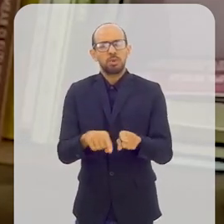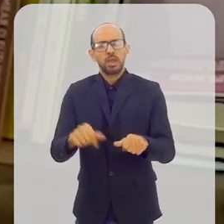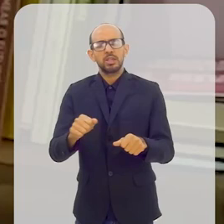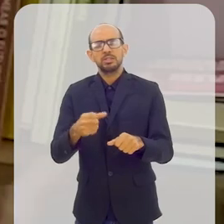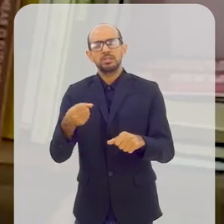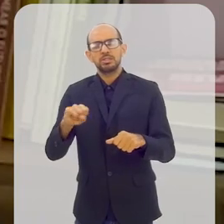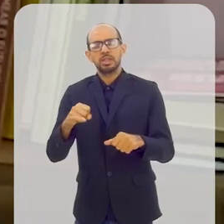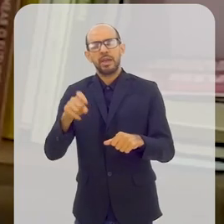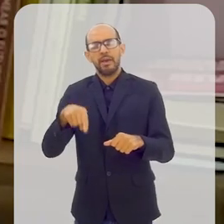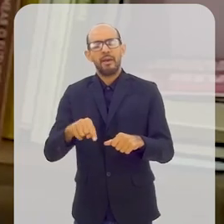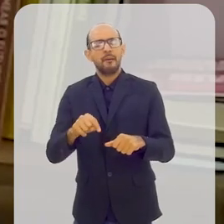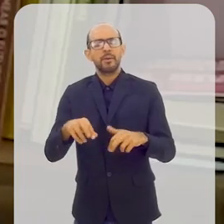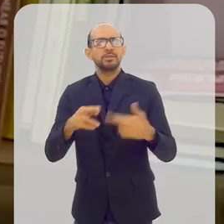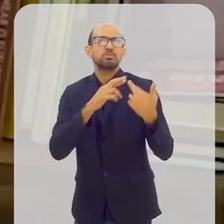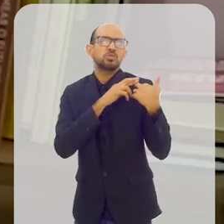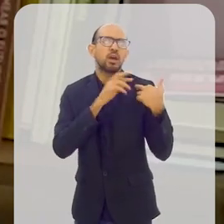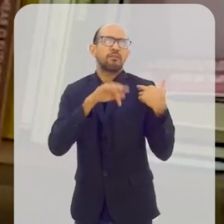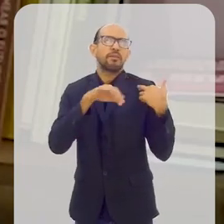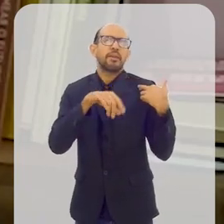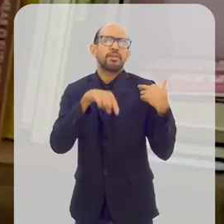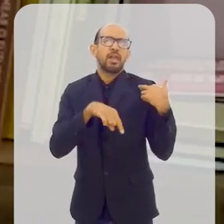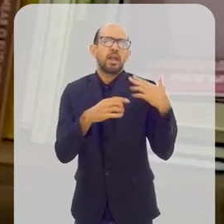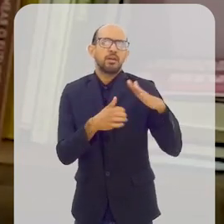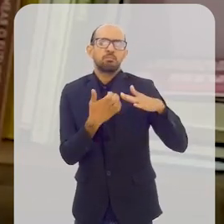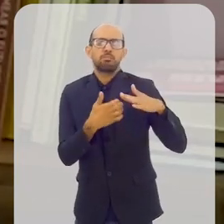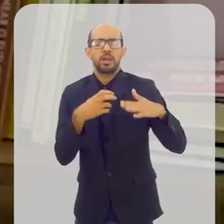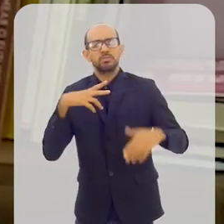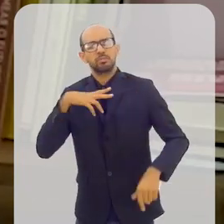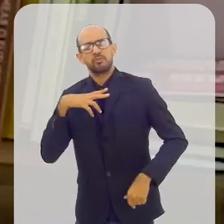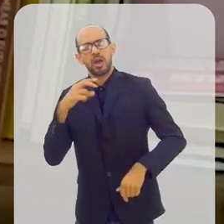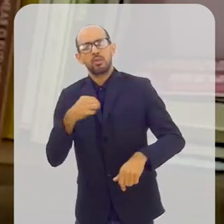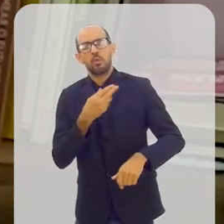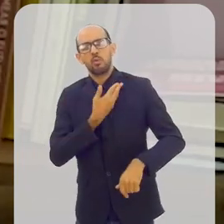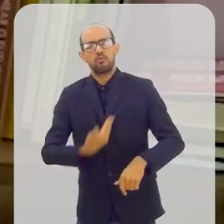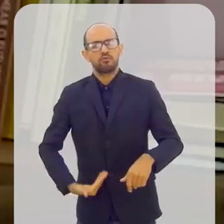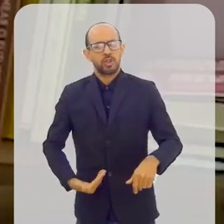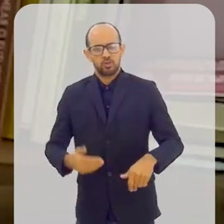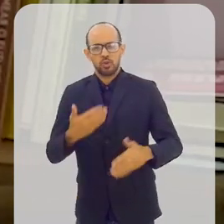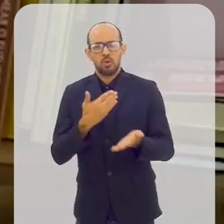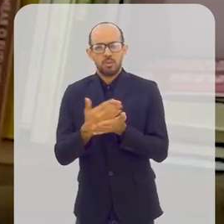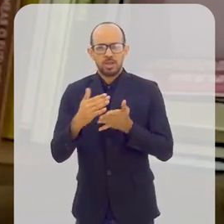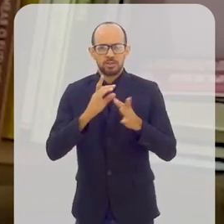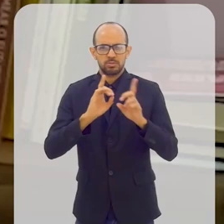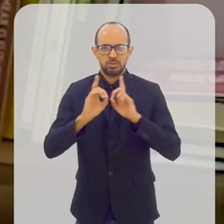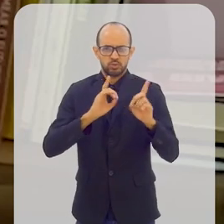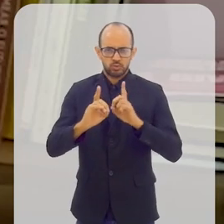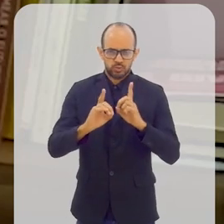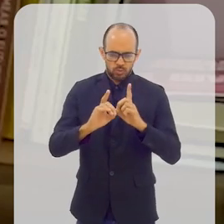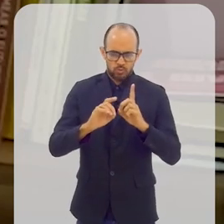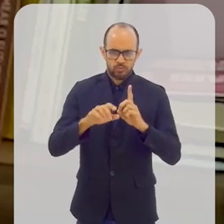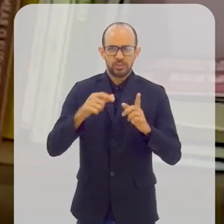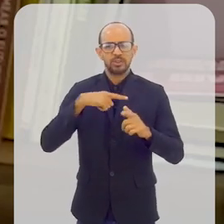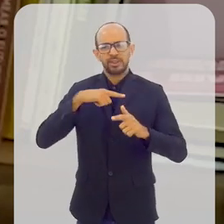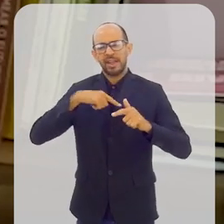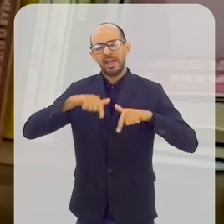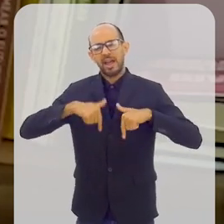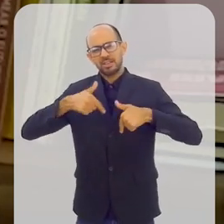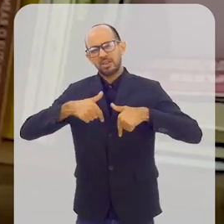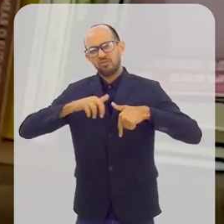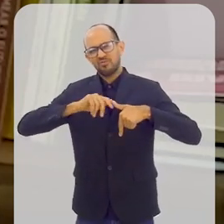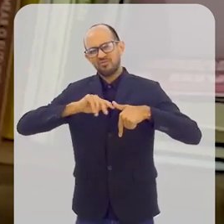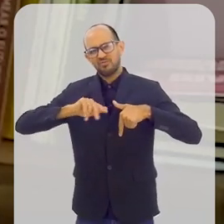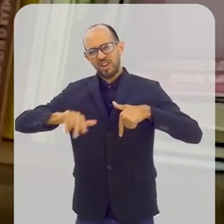iniciativa privada ou com o governo, e daí começa-se uma discussão sobre isso, e daí nós temos diversas